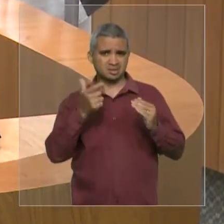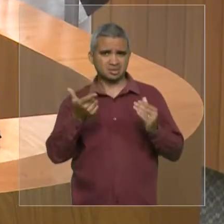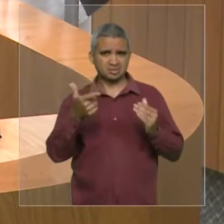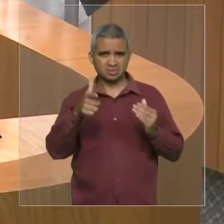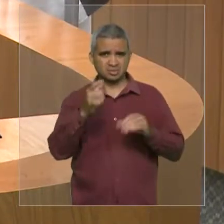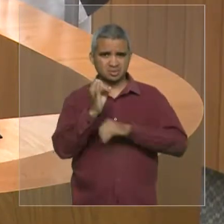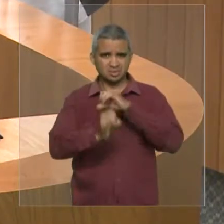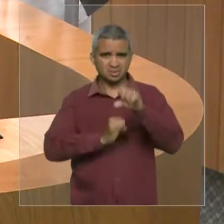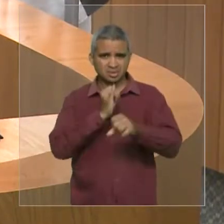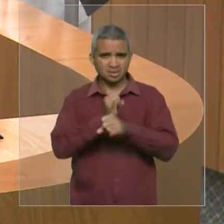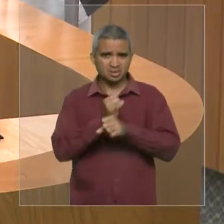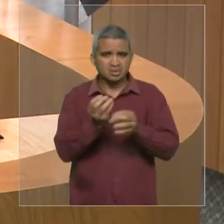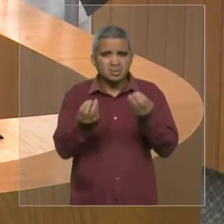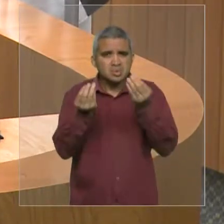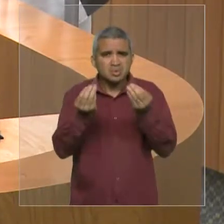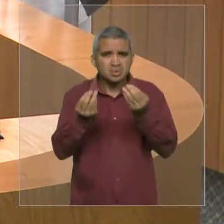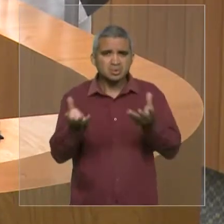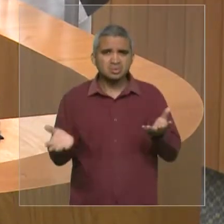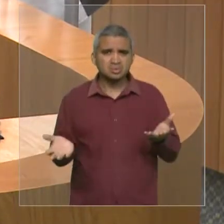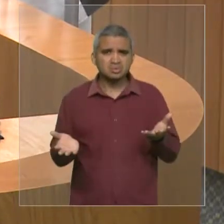Como que pode uma delegacia ficar assim?